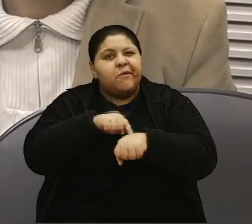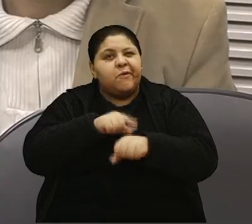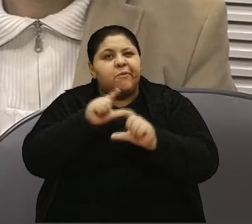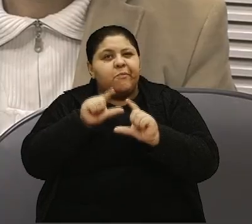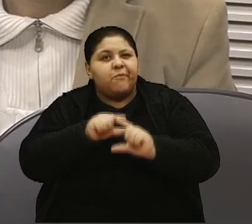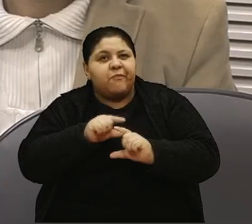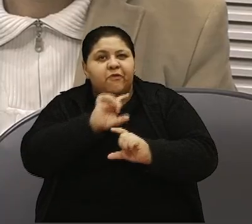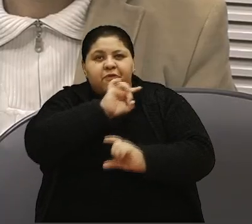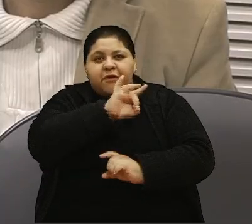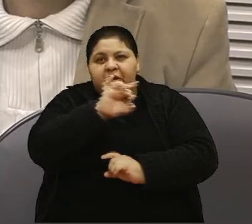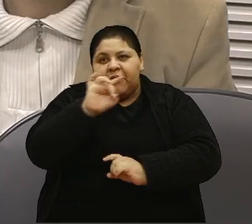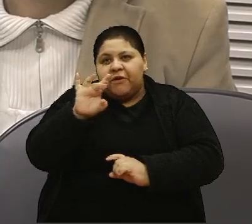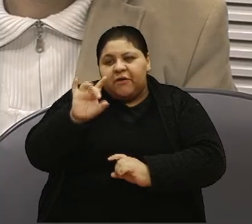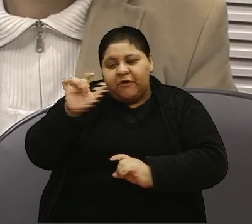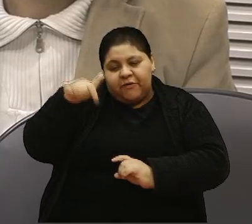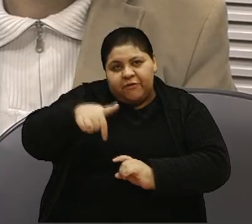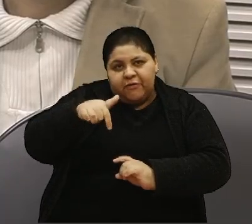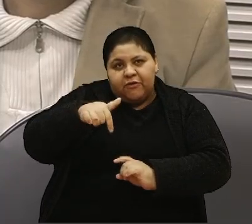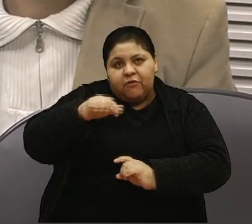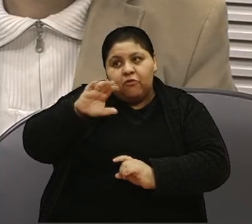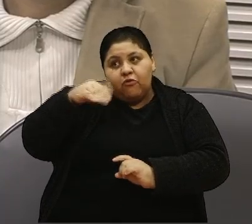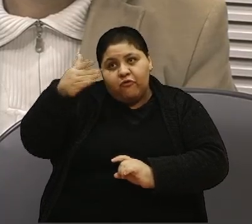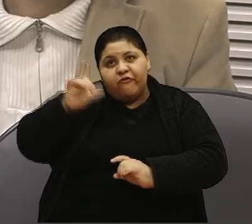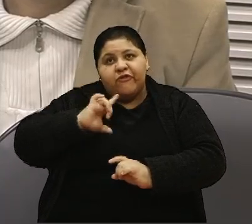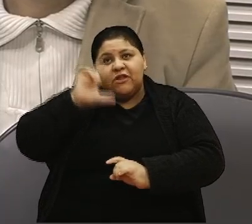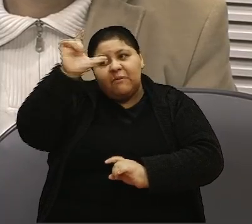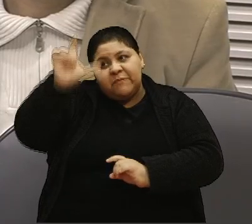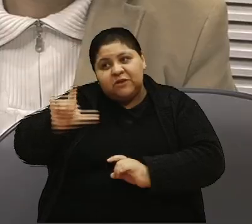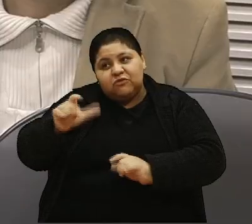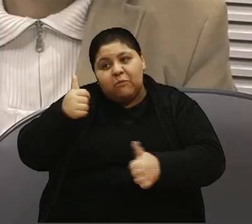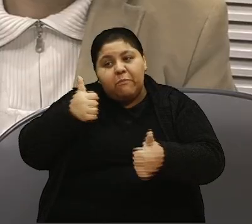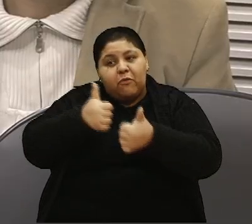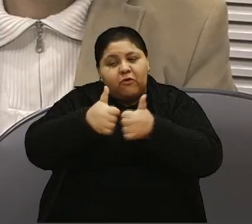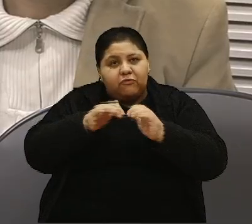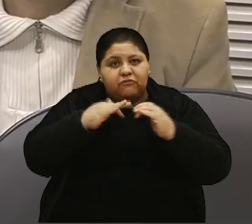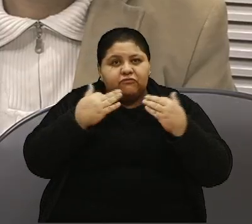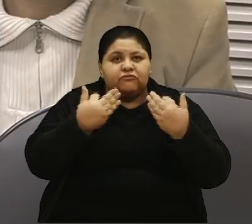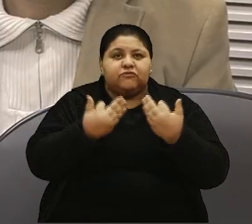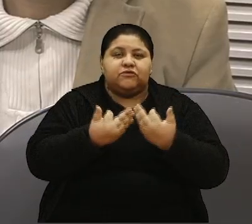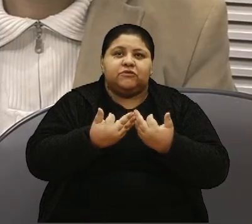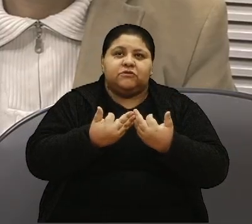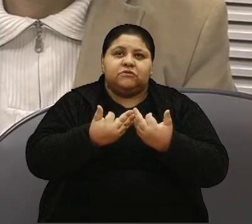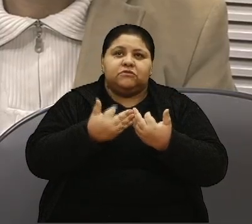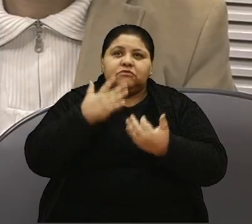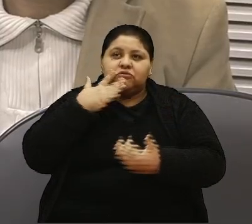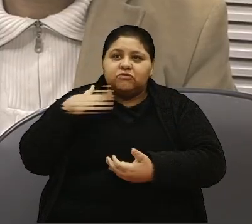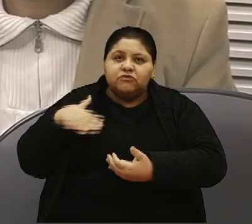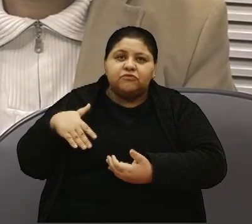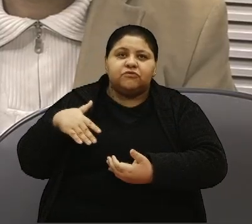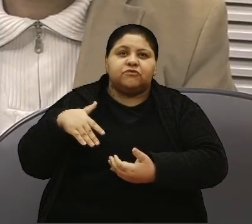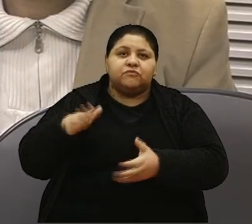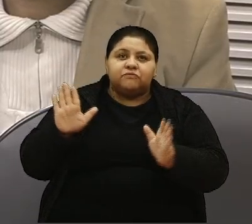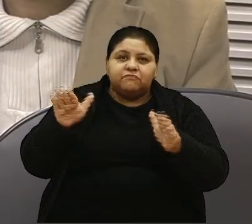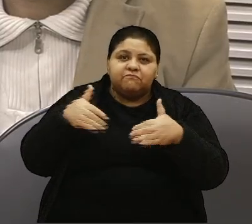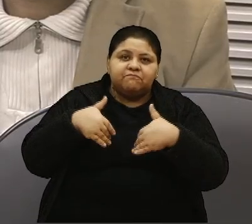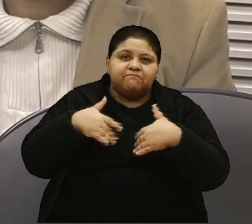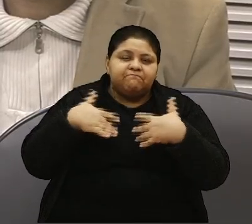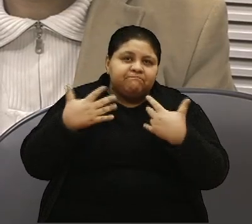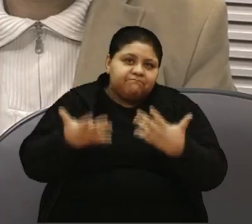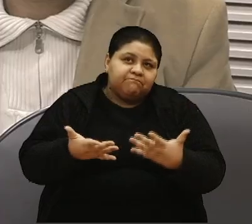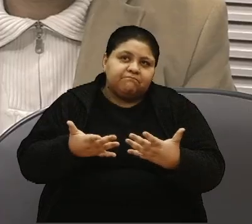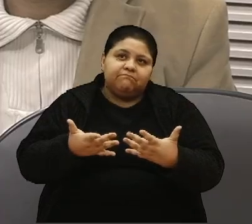cada um de nós, aqui ou fora, vai ter alguém próximo, familiar, com uma criança ou alguém com autismo. Então,